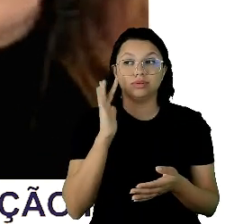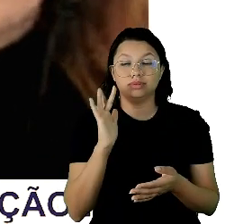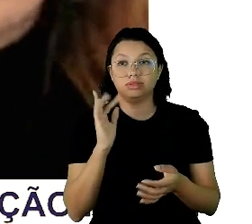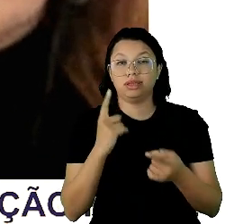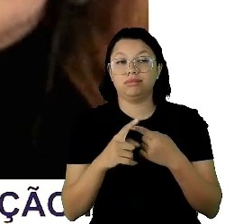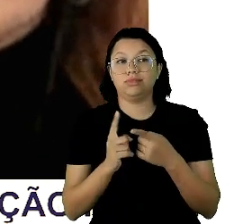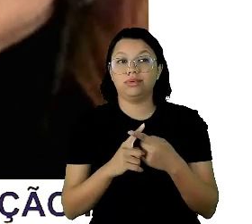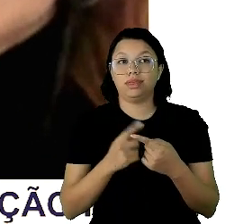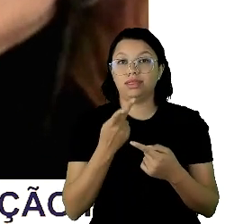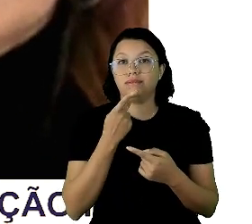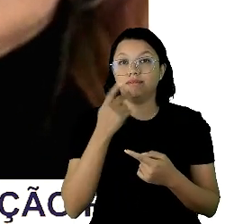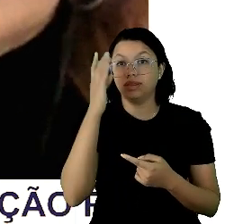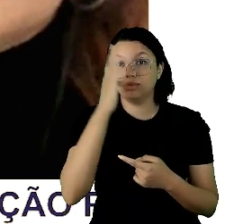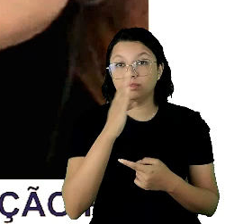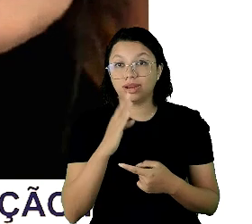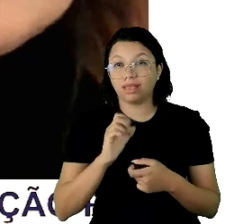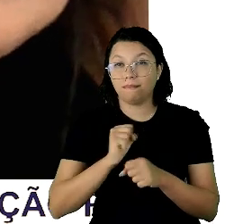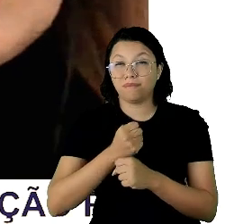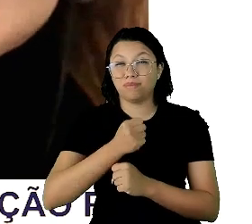imenso,